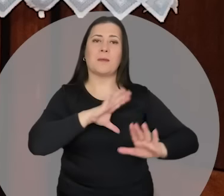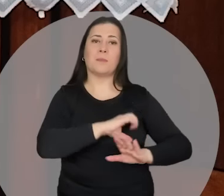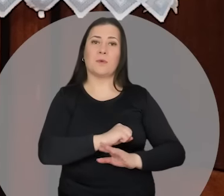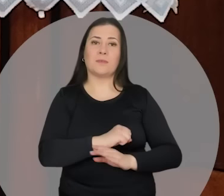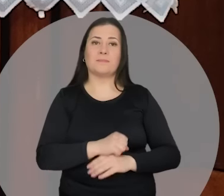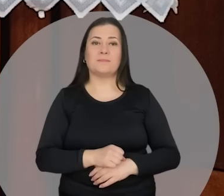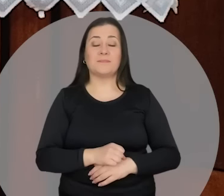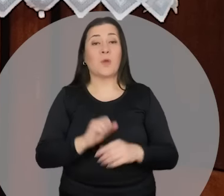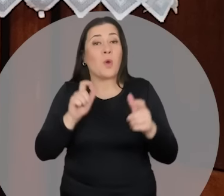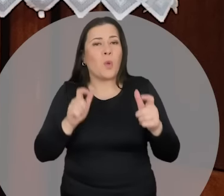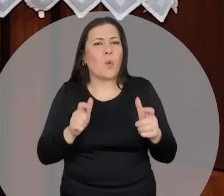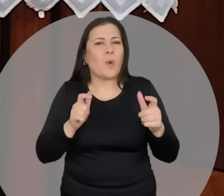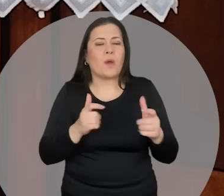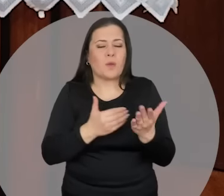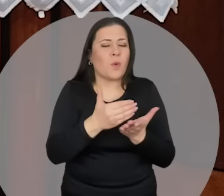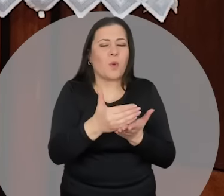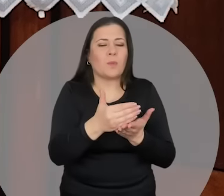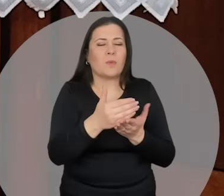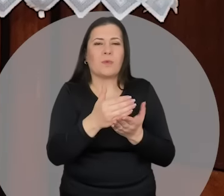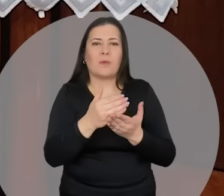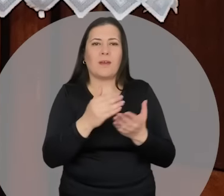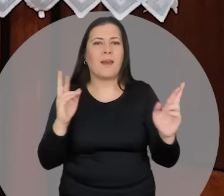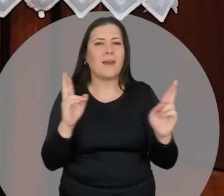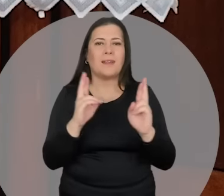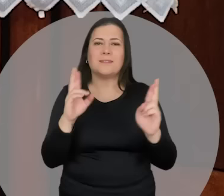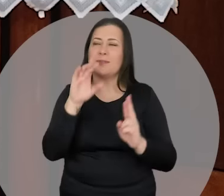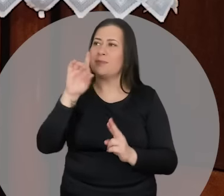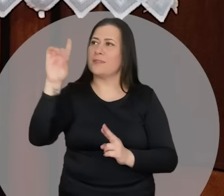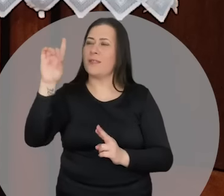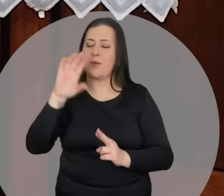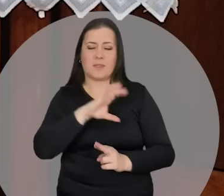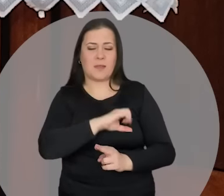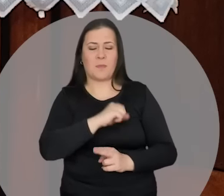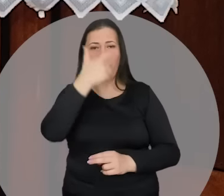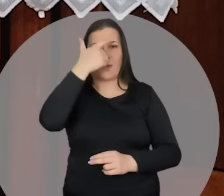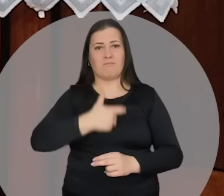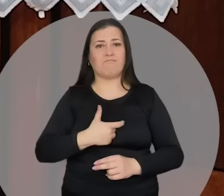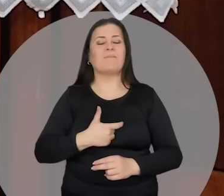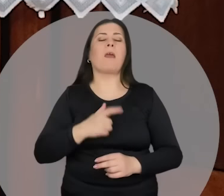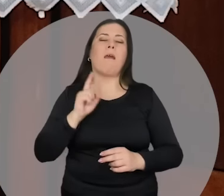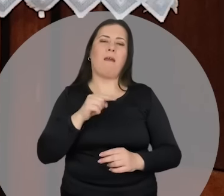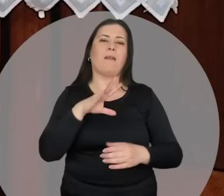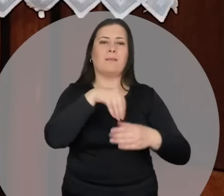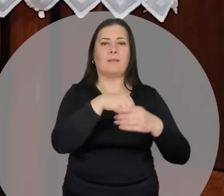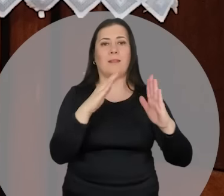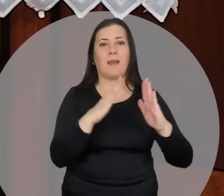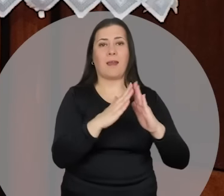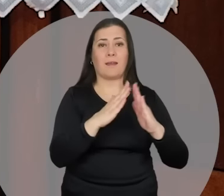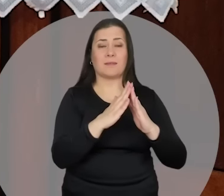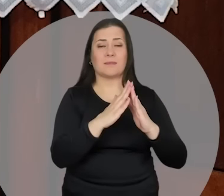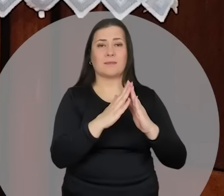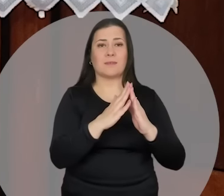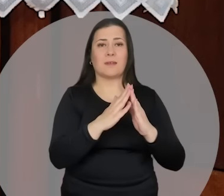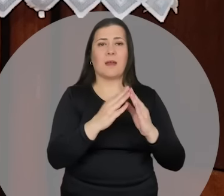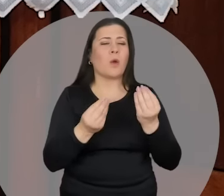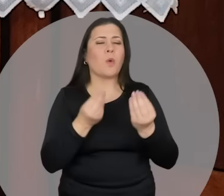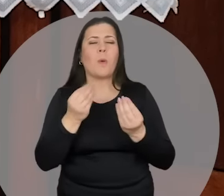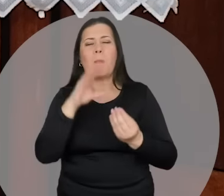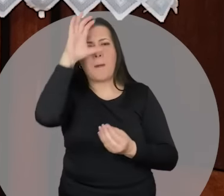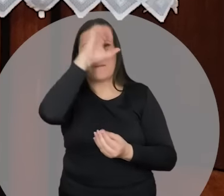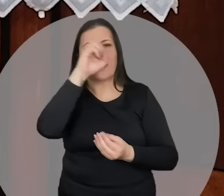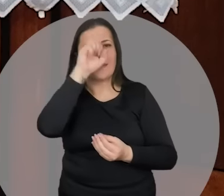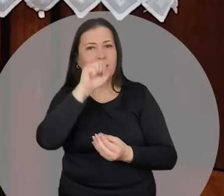casa. Não há dúvidas que o melhor lugar para aprendermos sobre o serviço a Deus e às